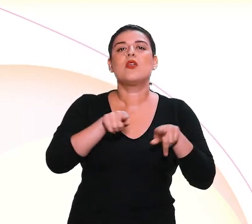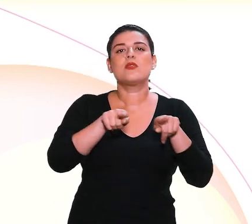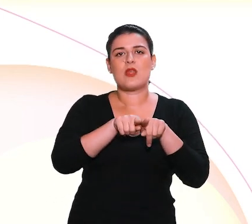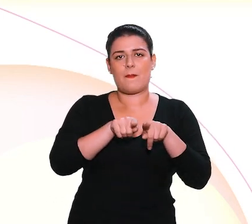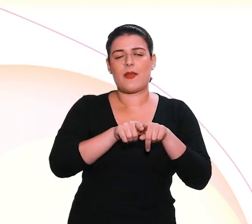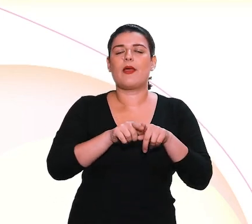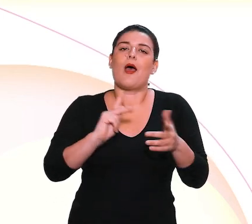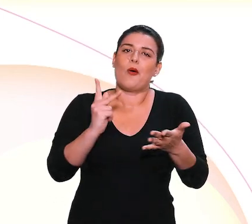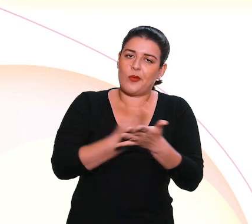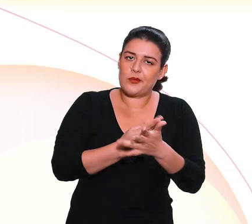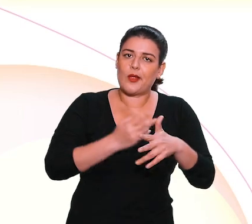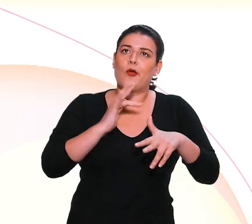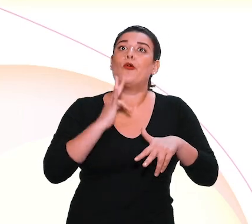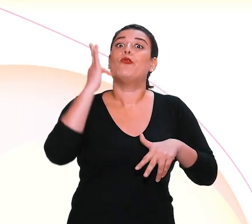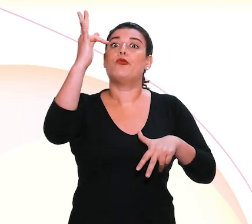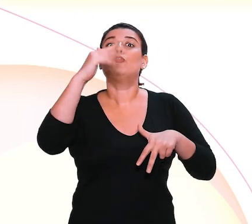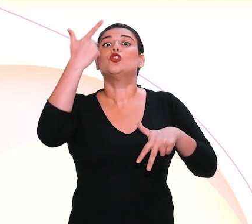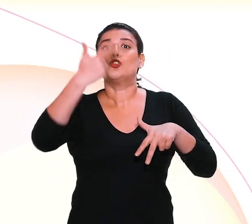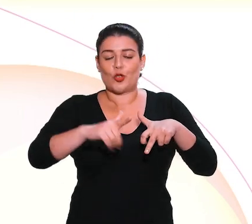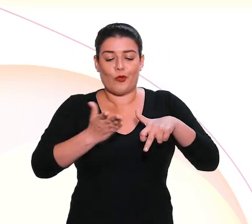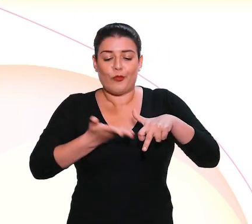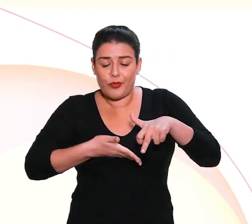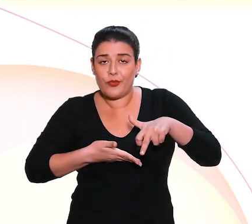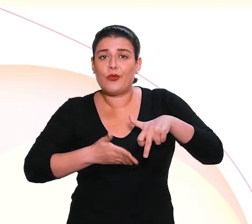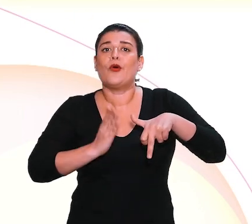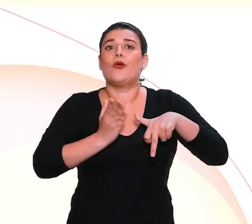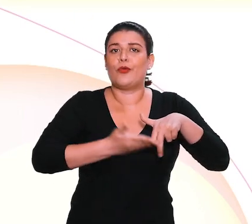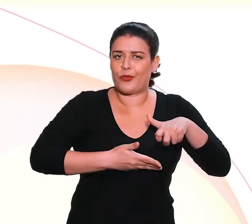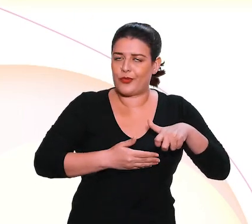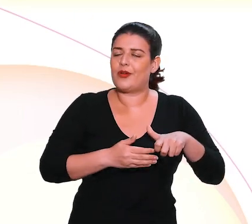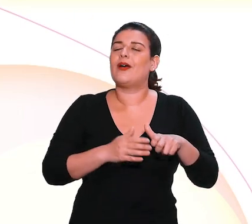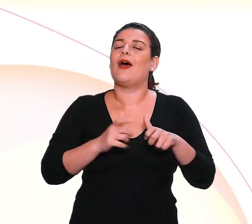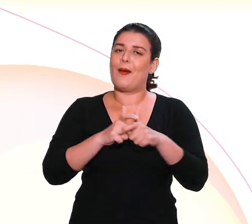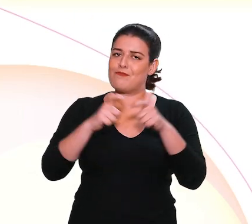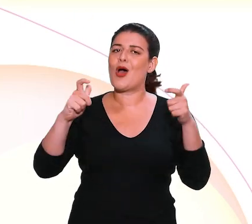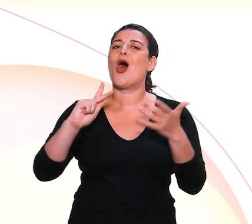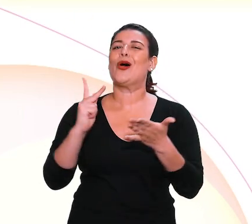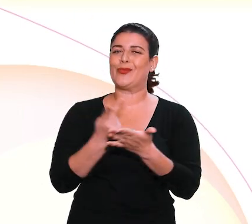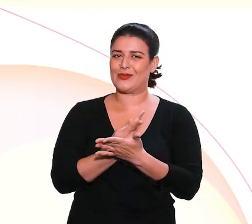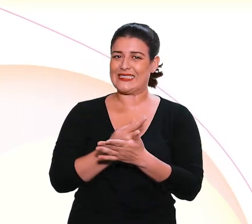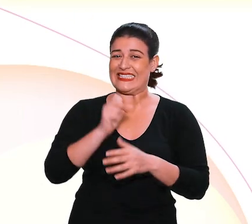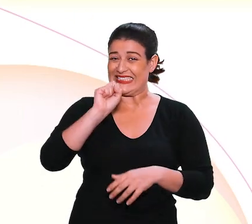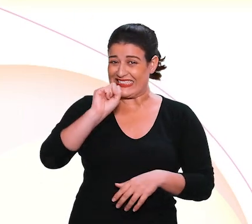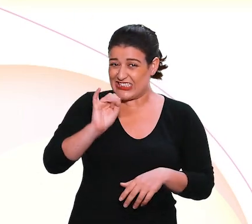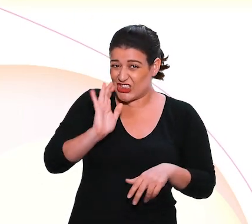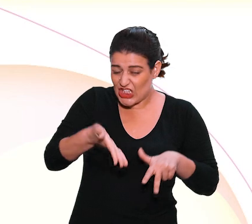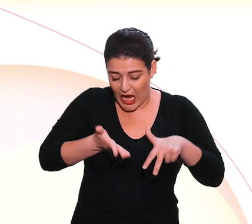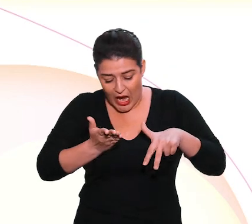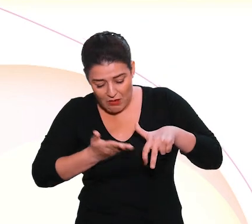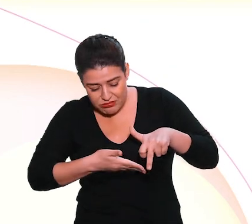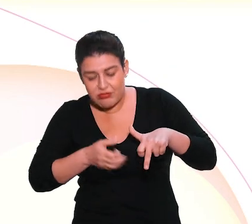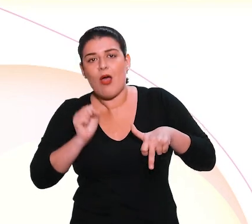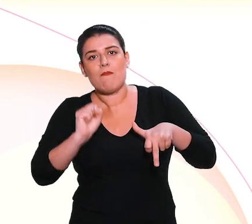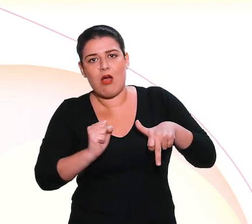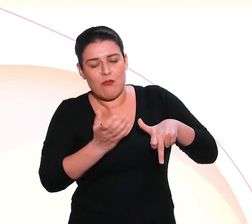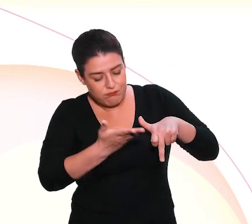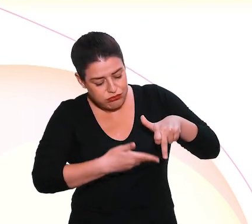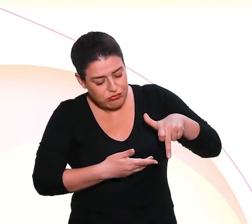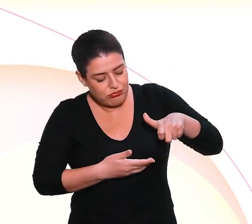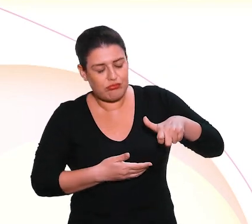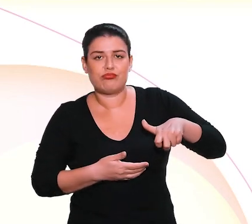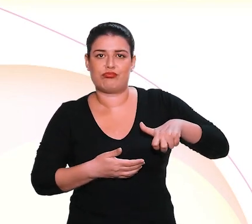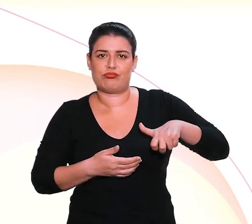que ele venha a sofrer uma amputação no futuro. E infelizmente não é raro, uma vez que o paciente amputou um lado, que ele venha amputar o outro também, ele fica